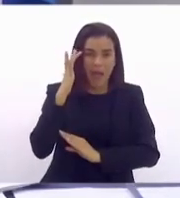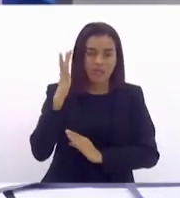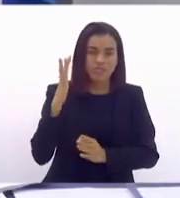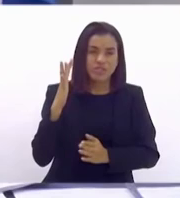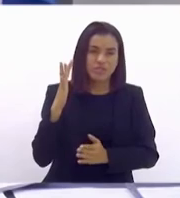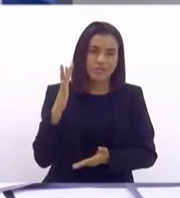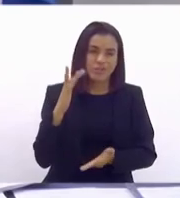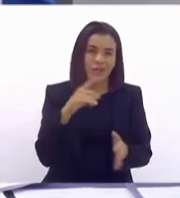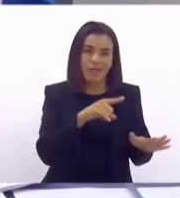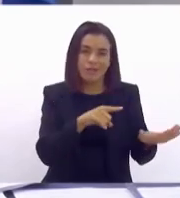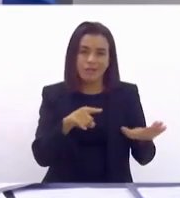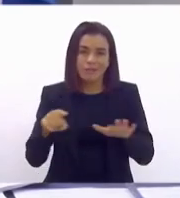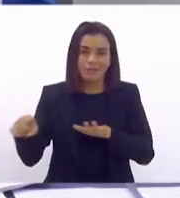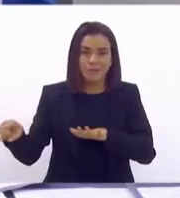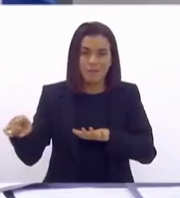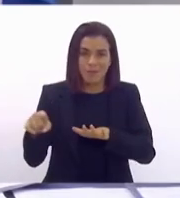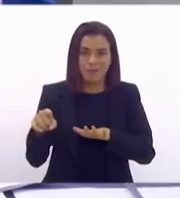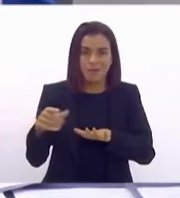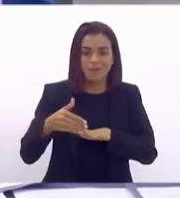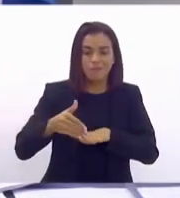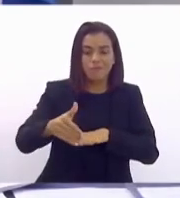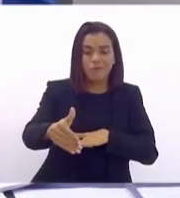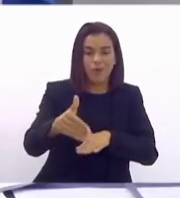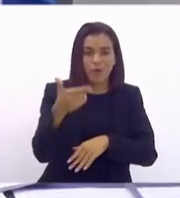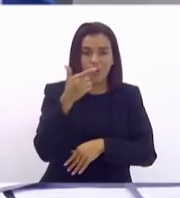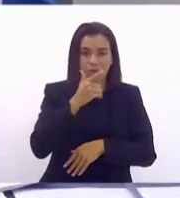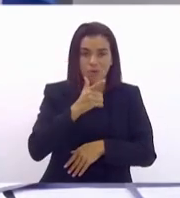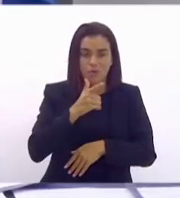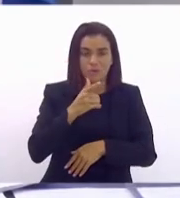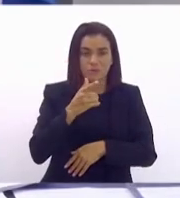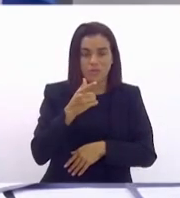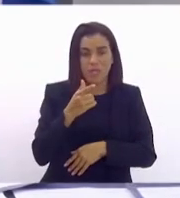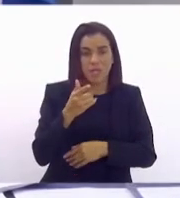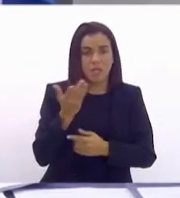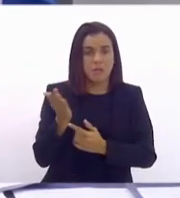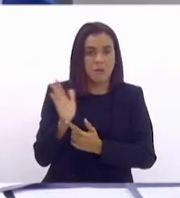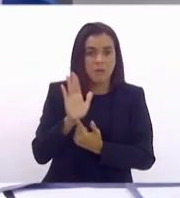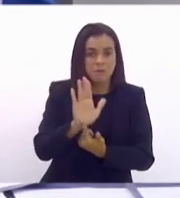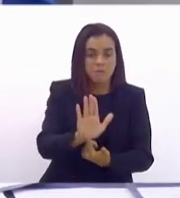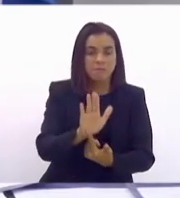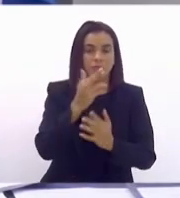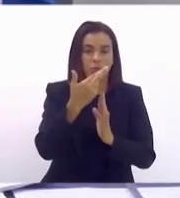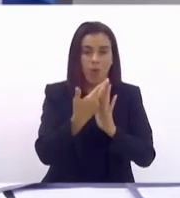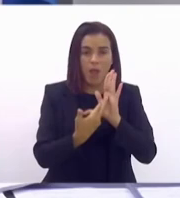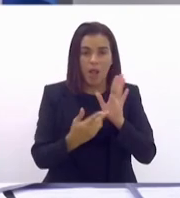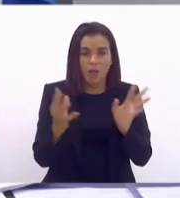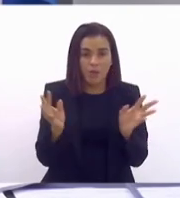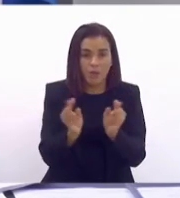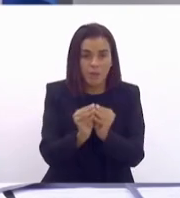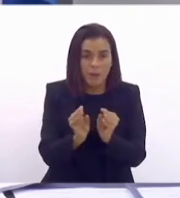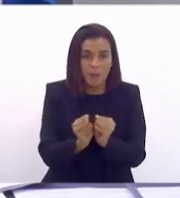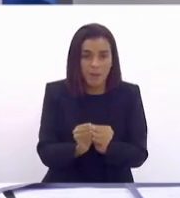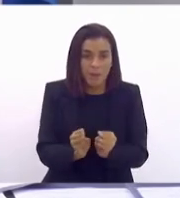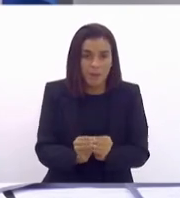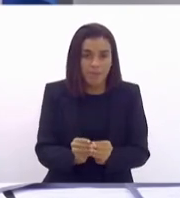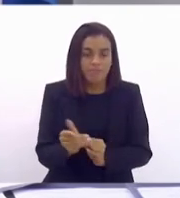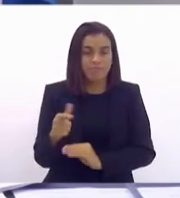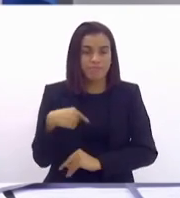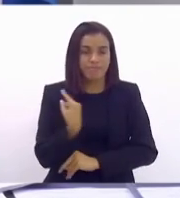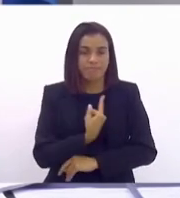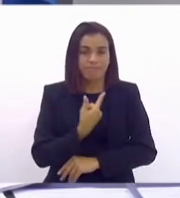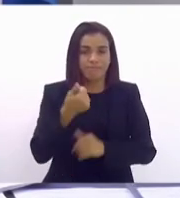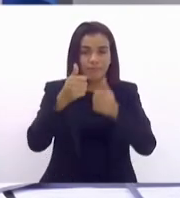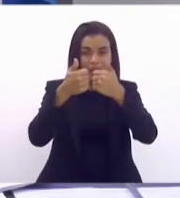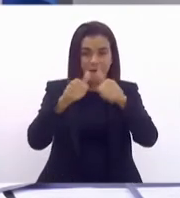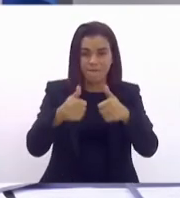próxima semana, consegue apresentar um relatório preliminar para que nós possamos avaliar e, assim,